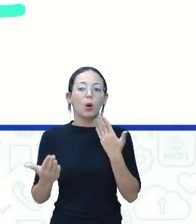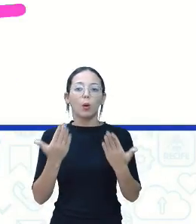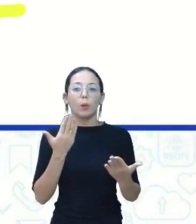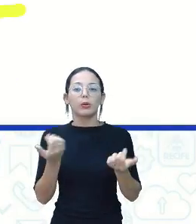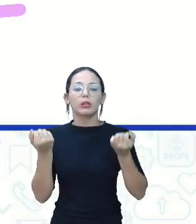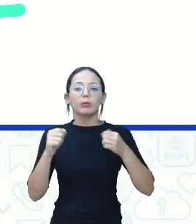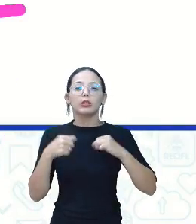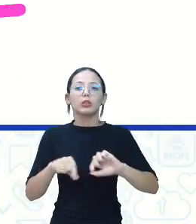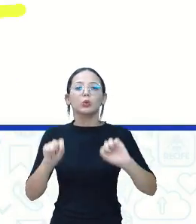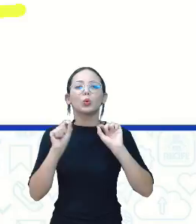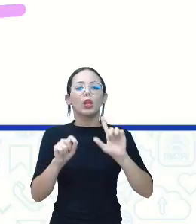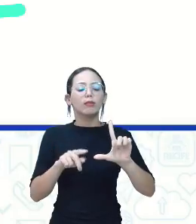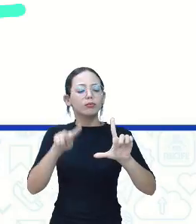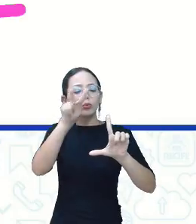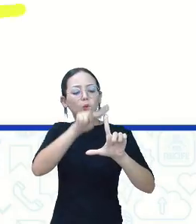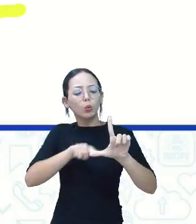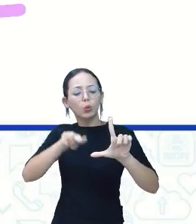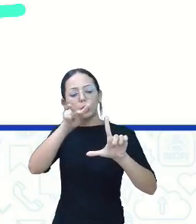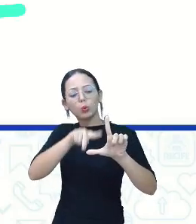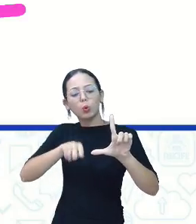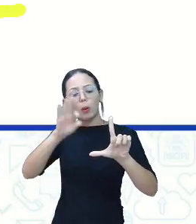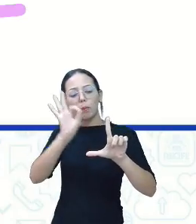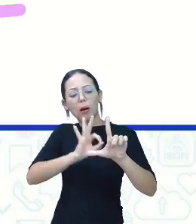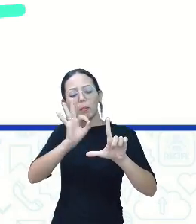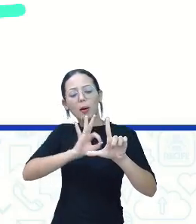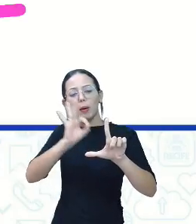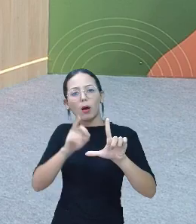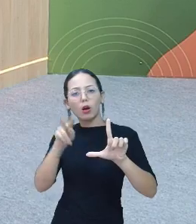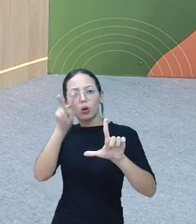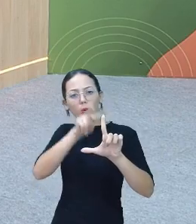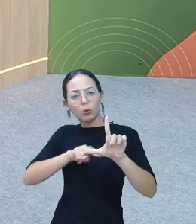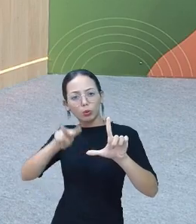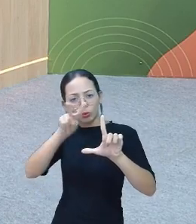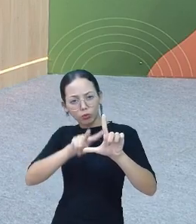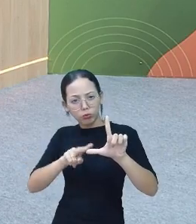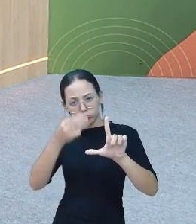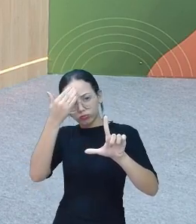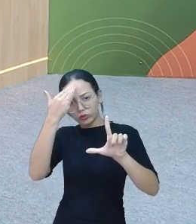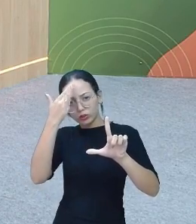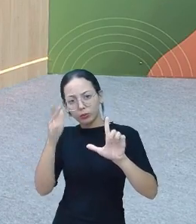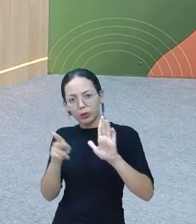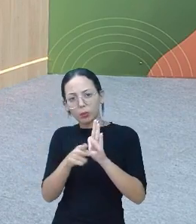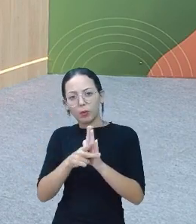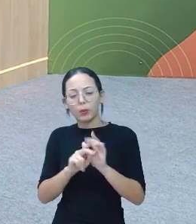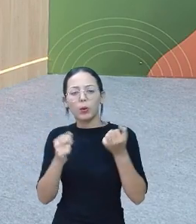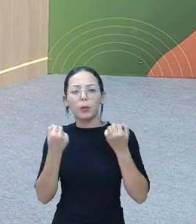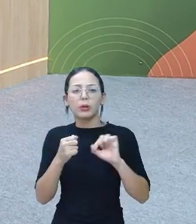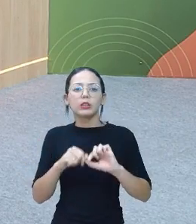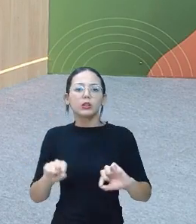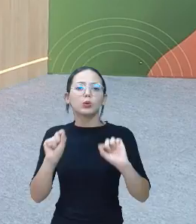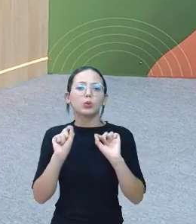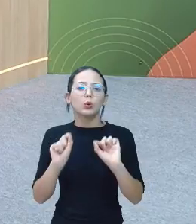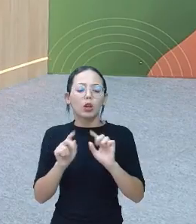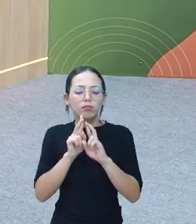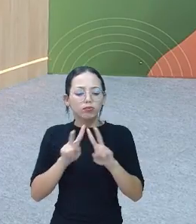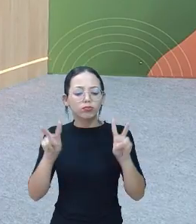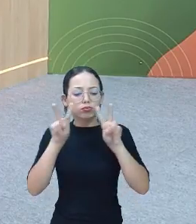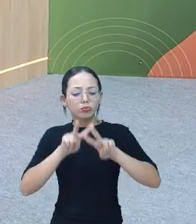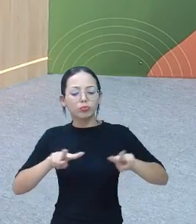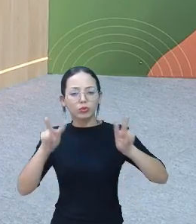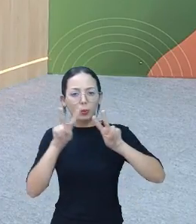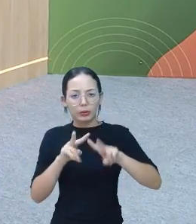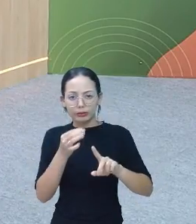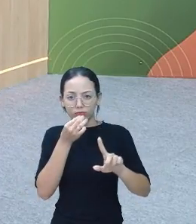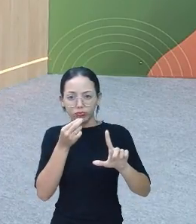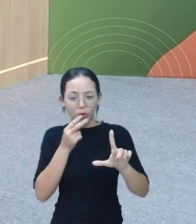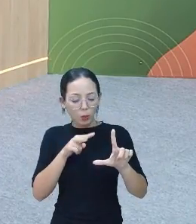ela precisa de uma leitura. Então, a organização da leitura que eu faço do gráfico, ela precisa ser observada quando